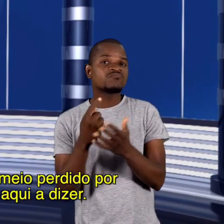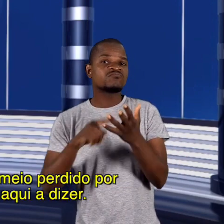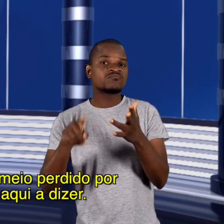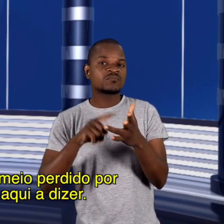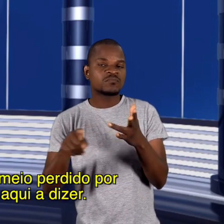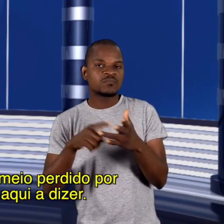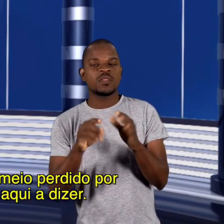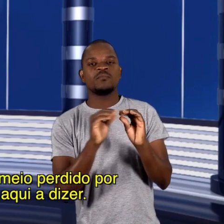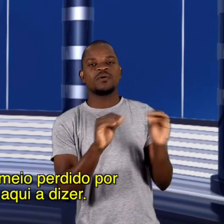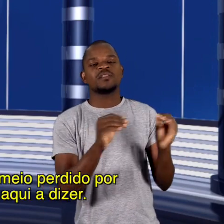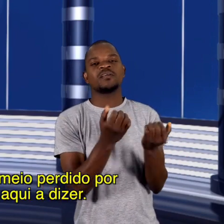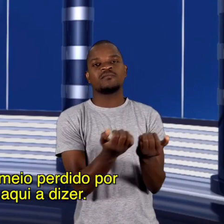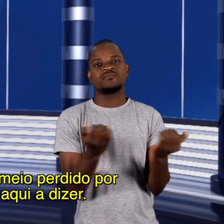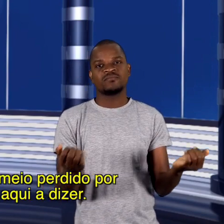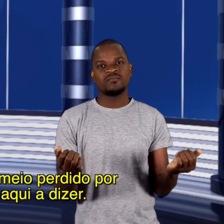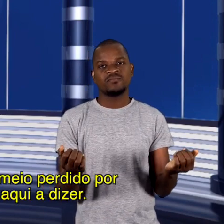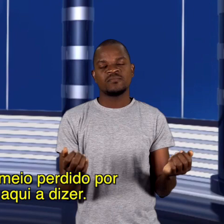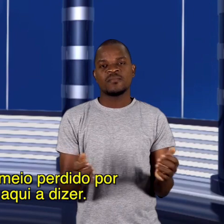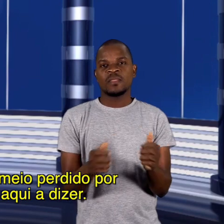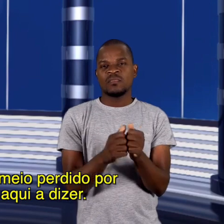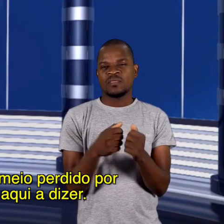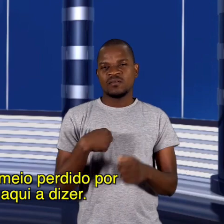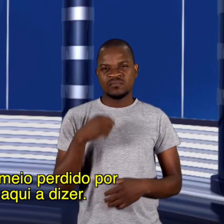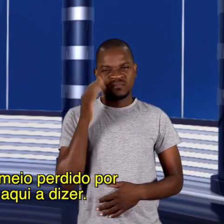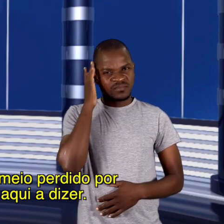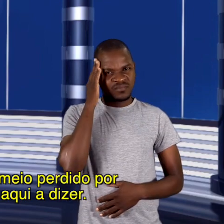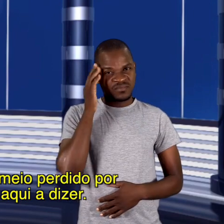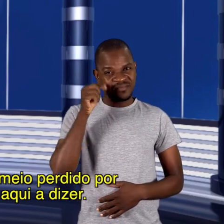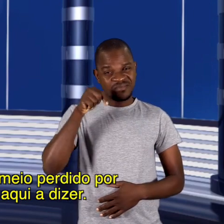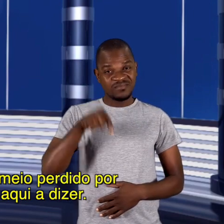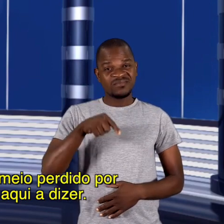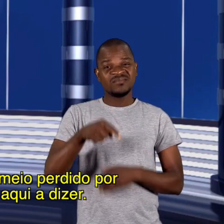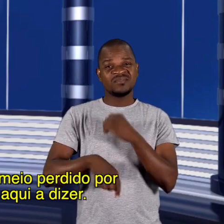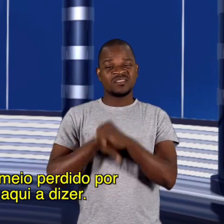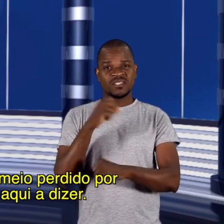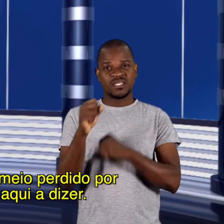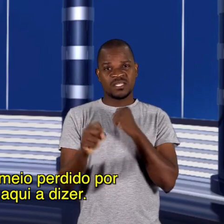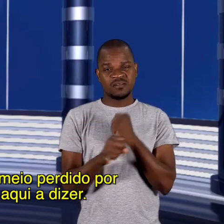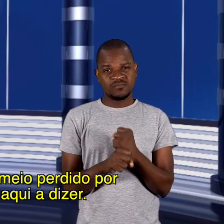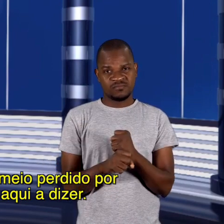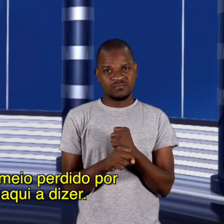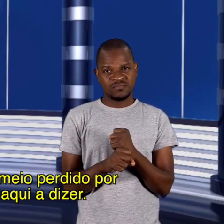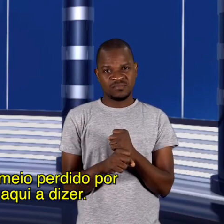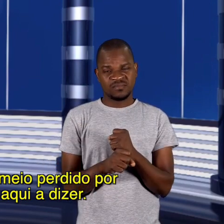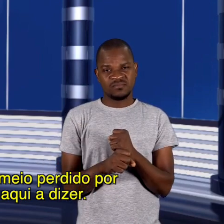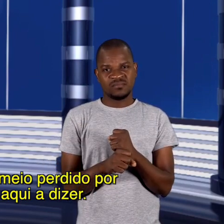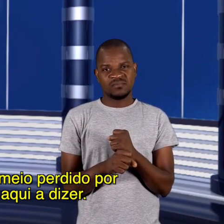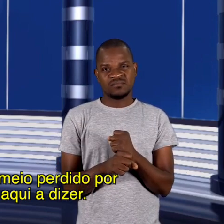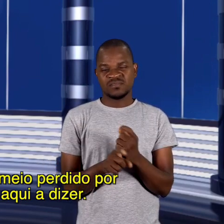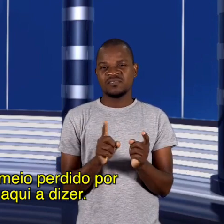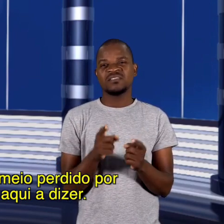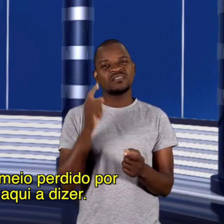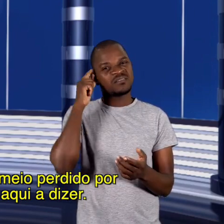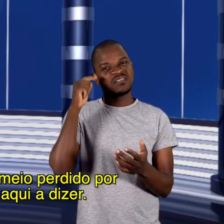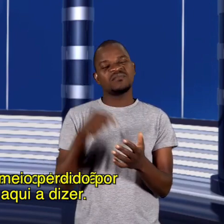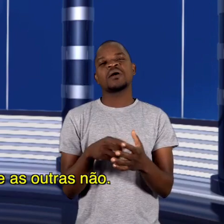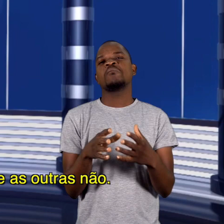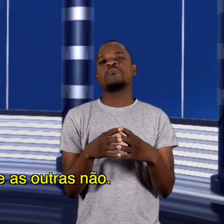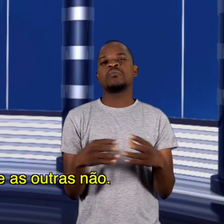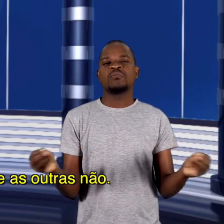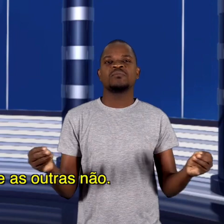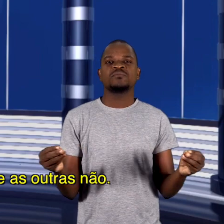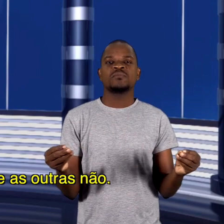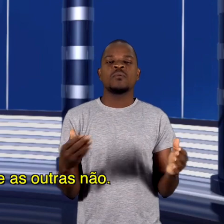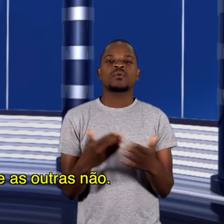que de certa maneira este ano vai ser daquilo que eu vejo vai ser um ano meio perdido por tudo aquilo que o Cantolo esteve aqui a dizer algumas